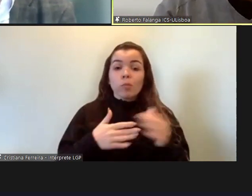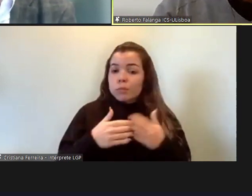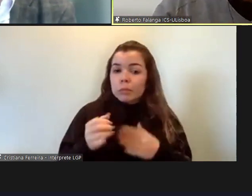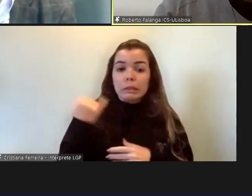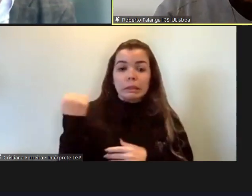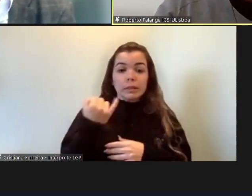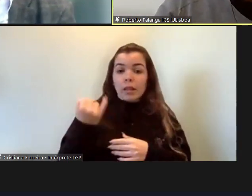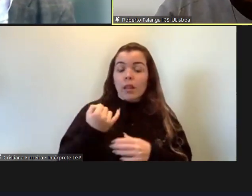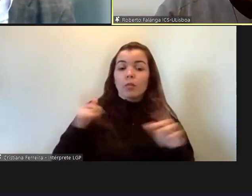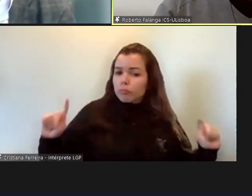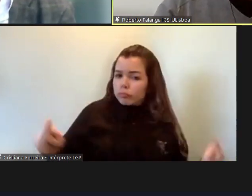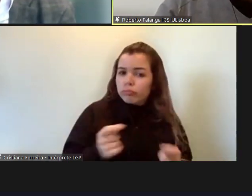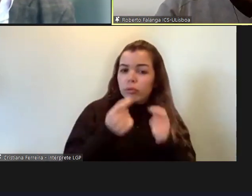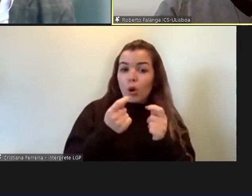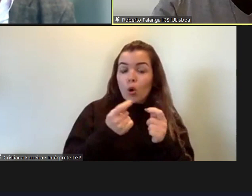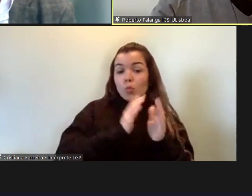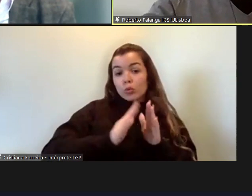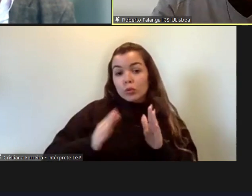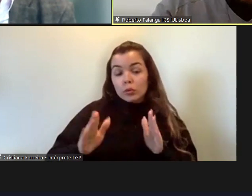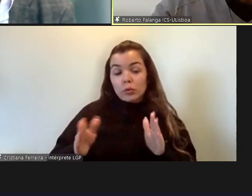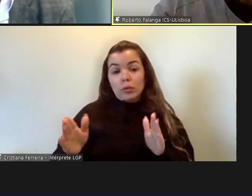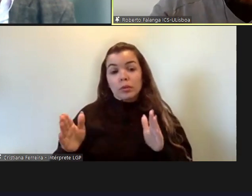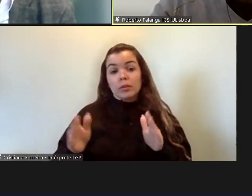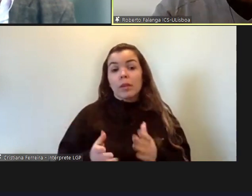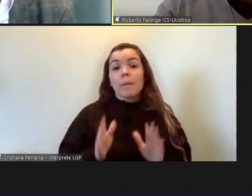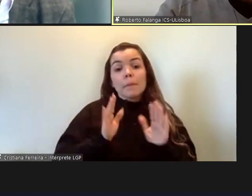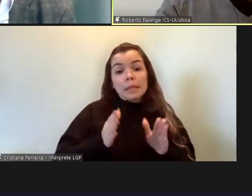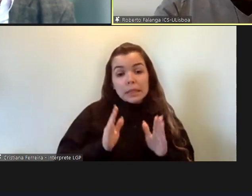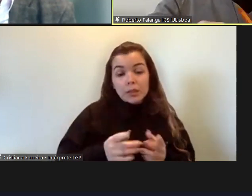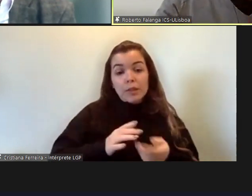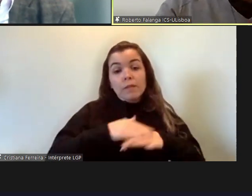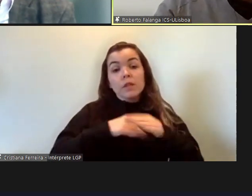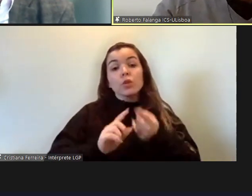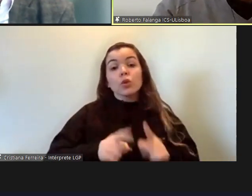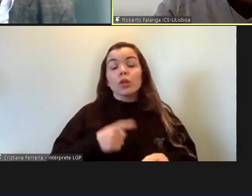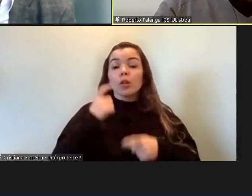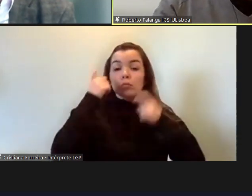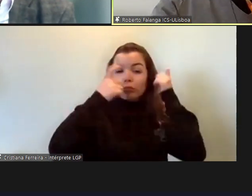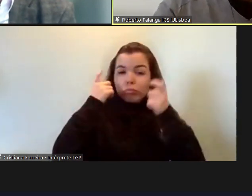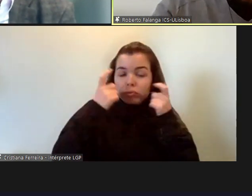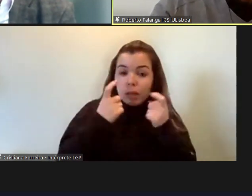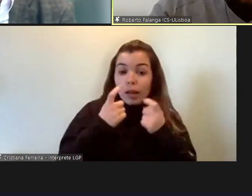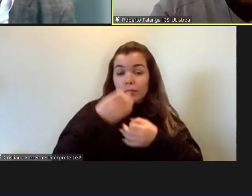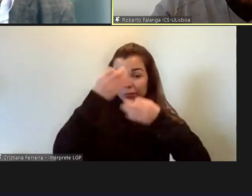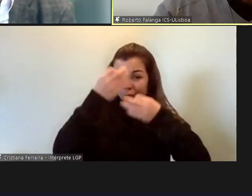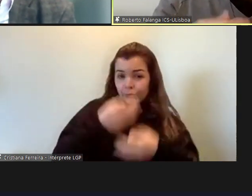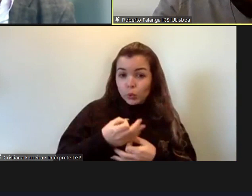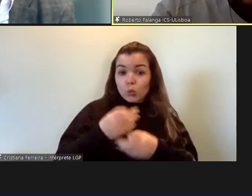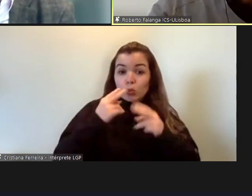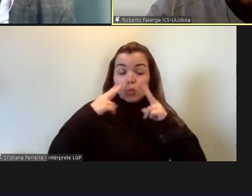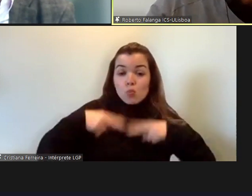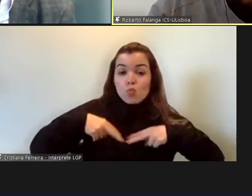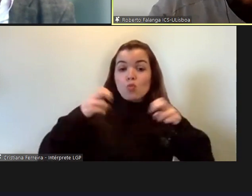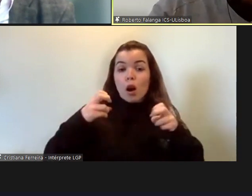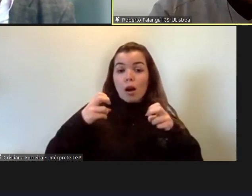um processo participativo, faça uma reflexão séria, encontre os mecanismos necessários para ir ao